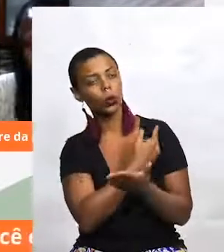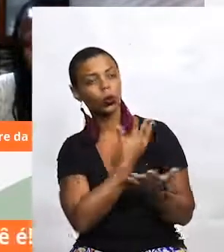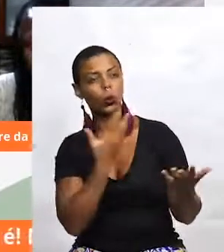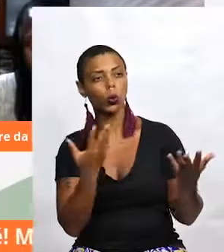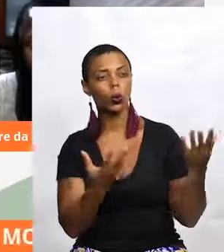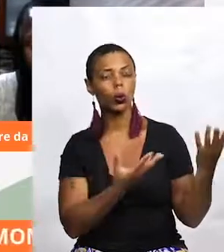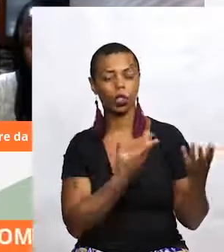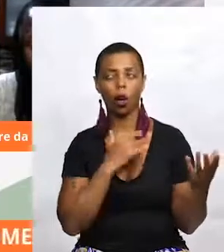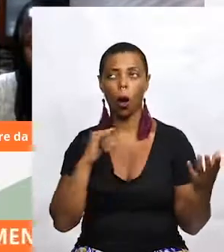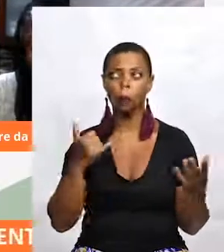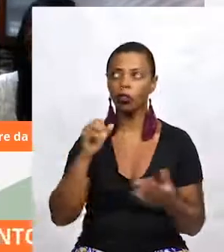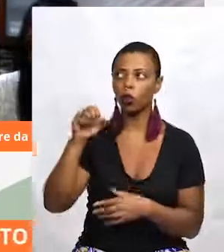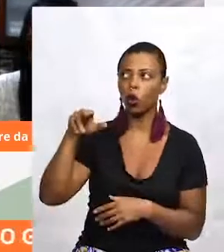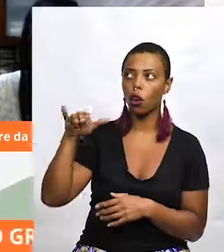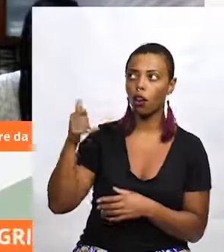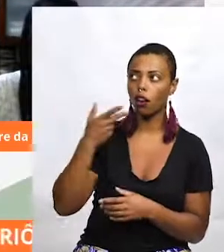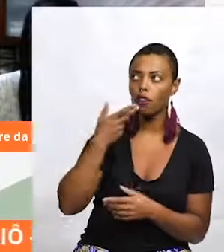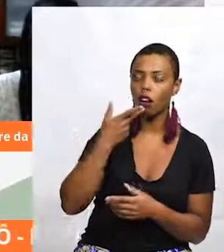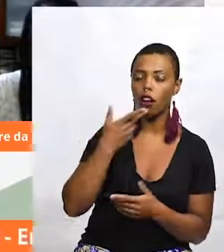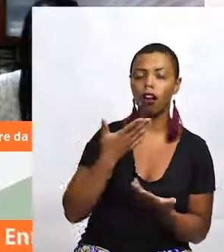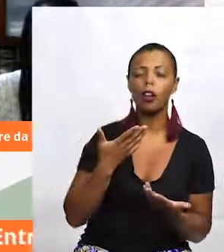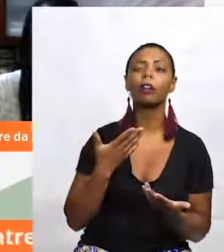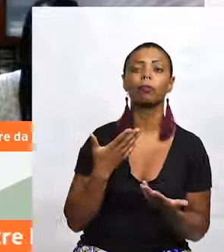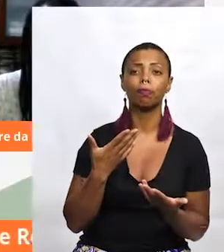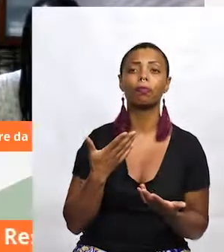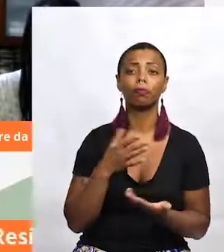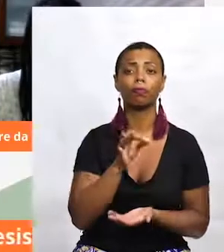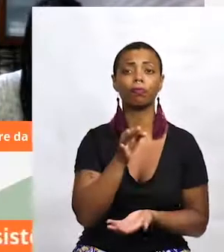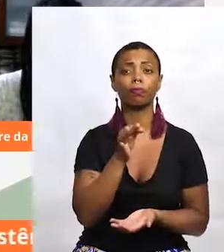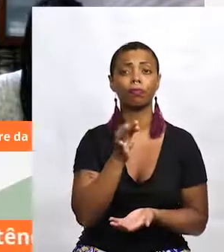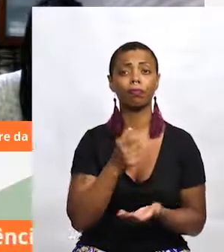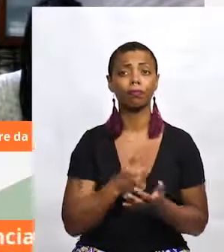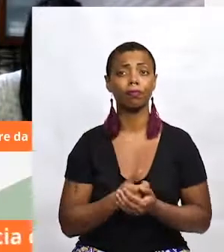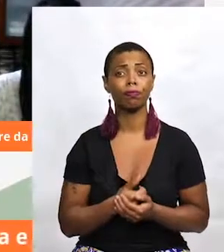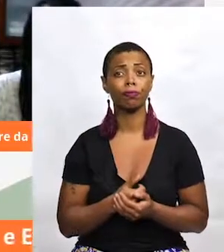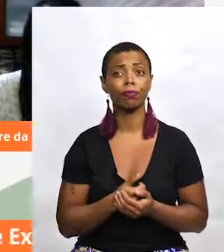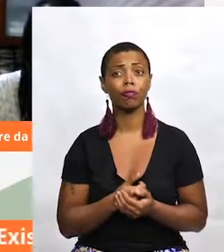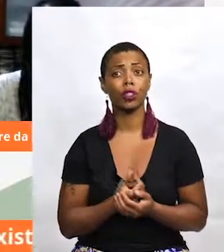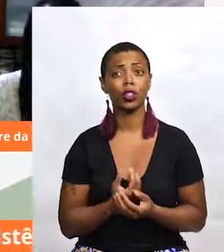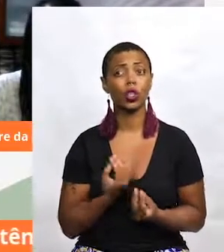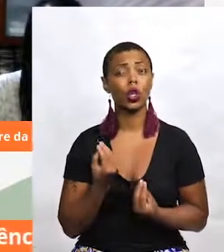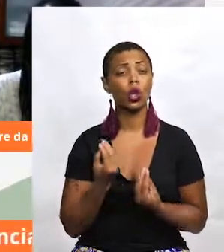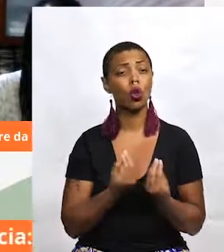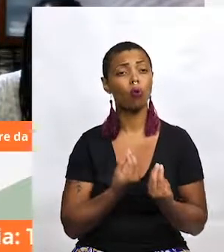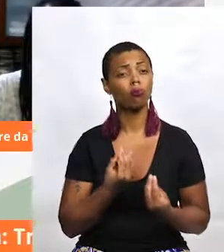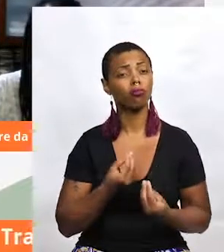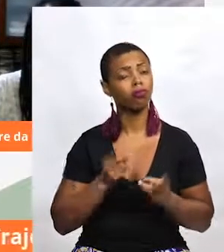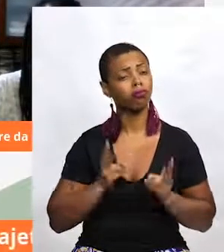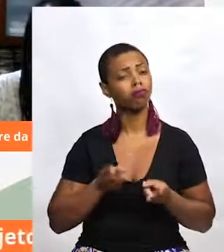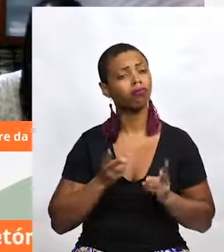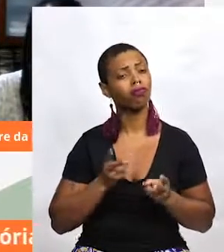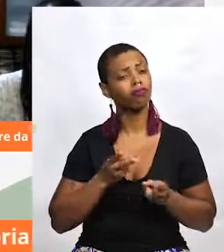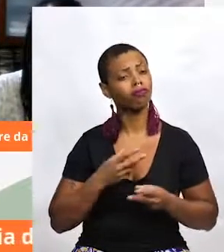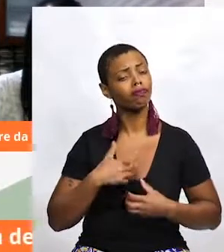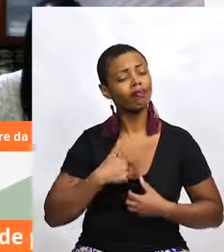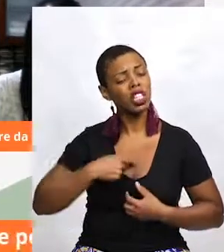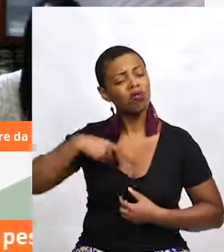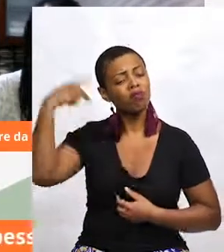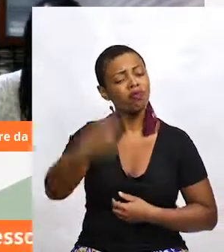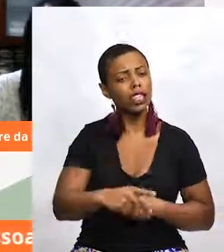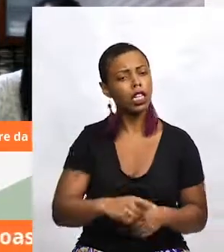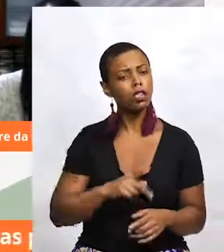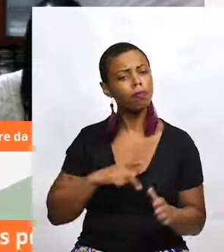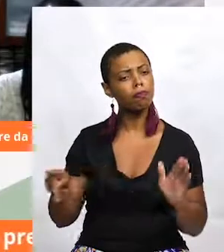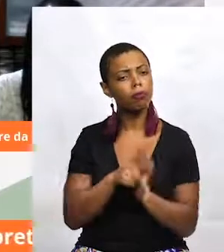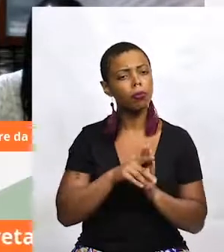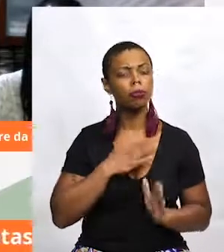sua fala, que eu acho que é isso. A questão é você não ter essa sensação de pertencimento, de perceber que a sua identidade